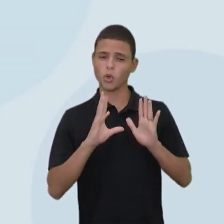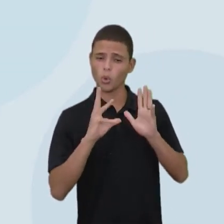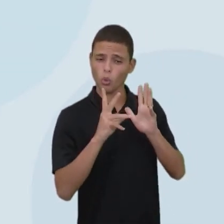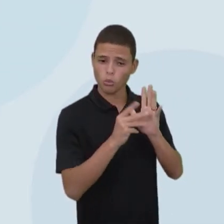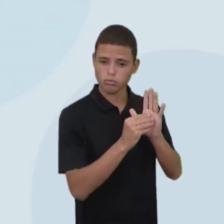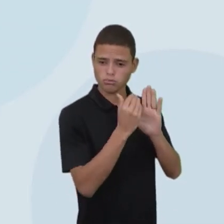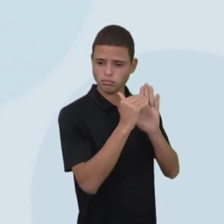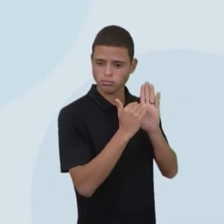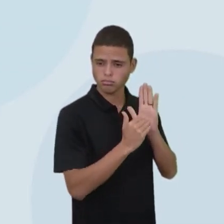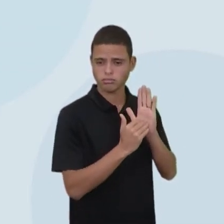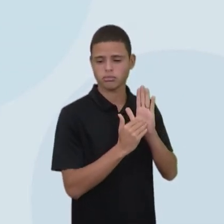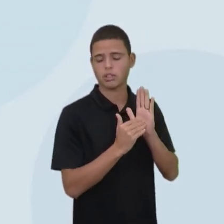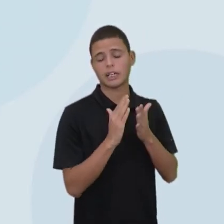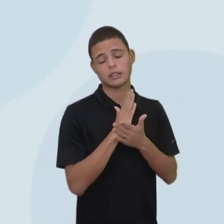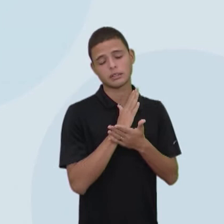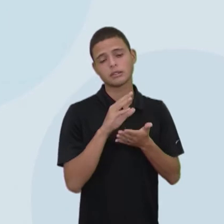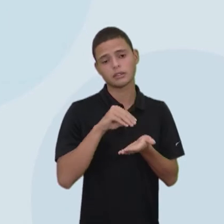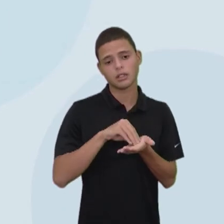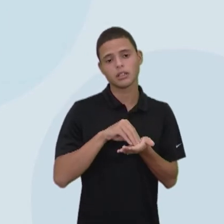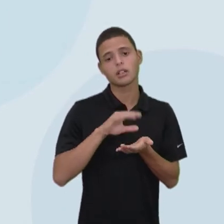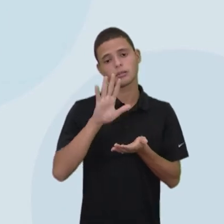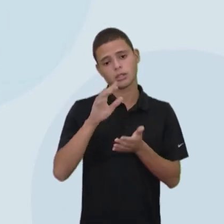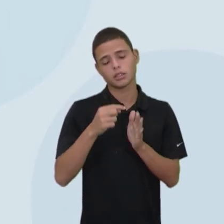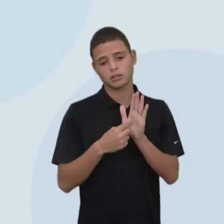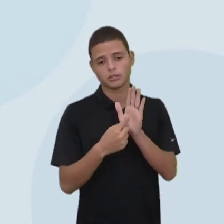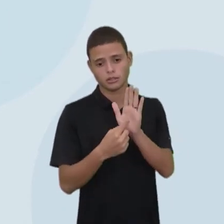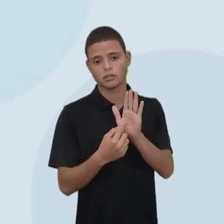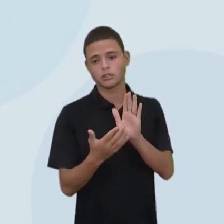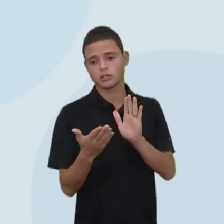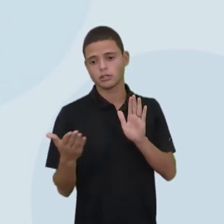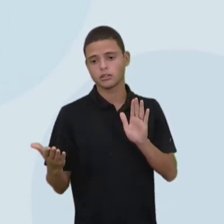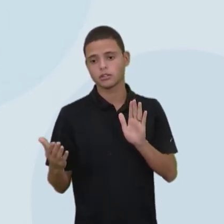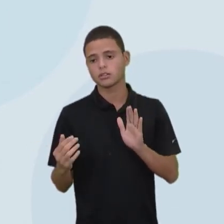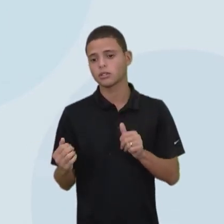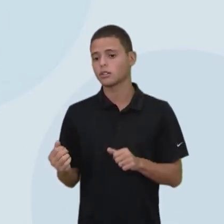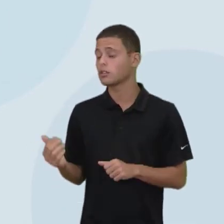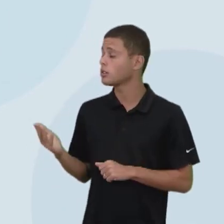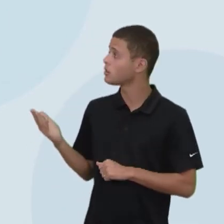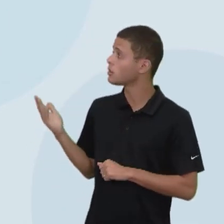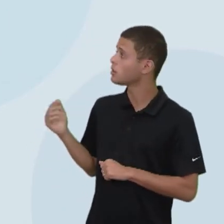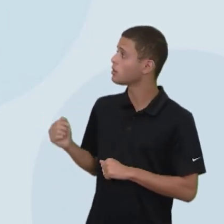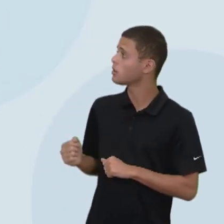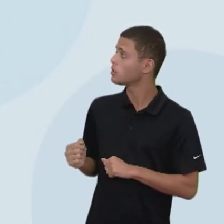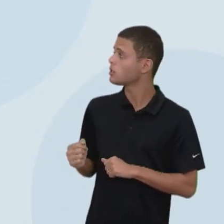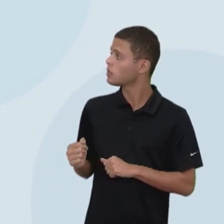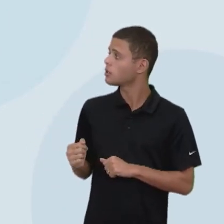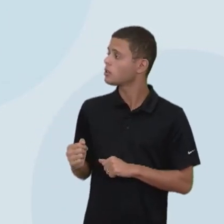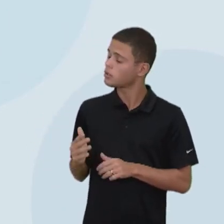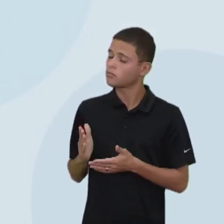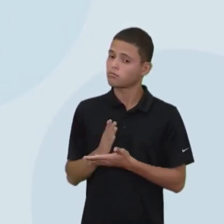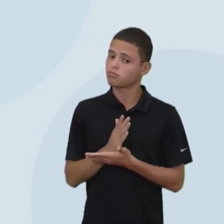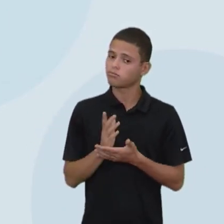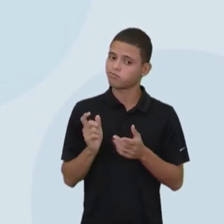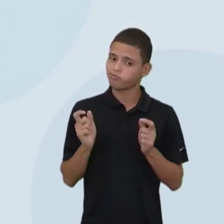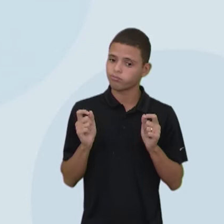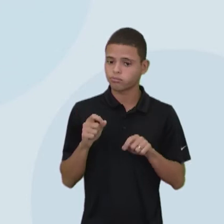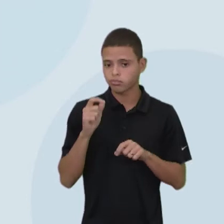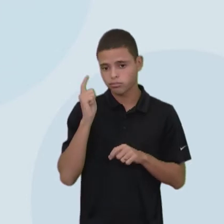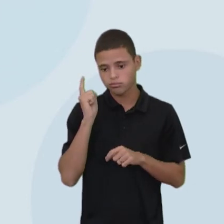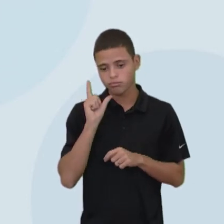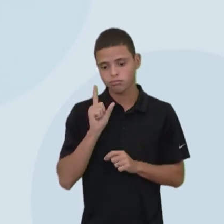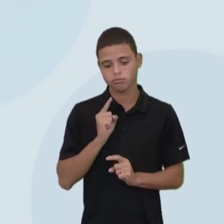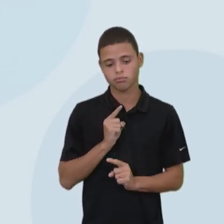esses itens, mas nós apresentamos para vocês aí, né, alguma forma da gente conseguir